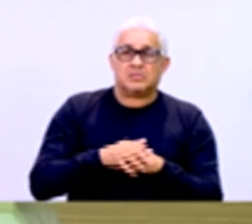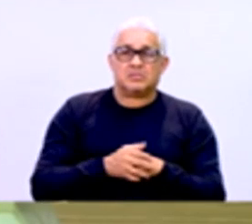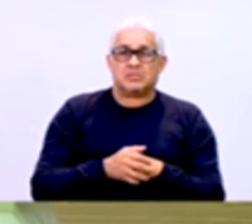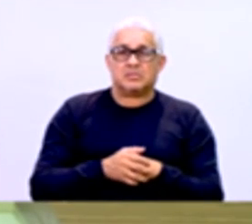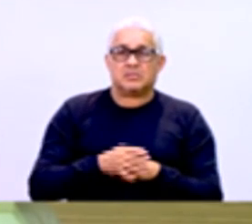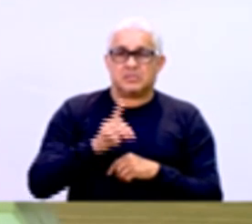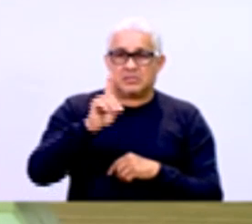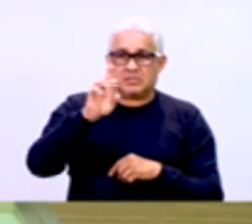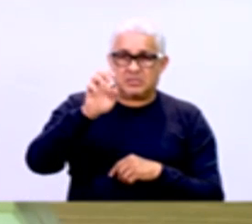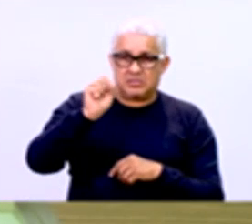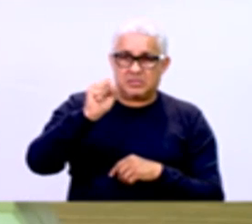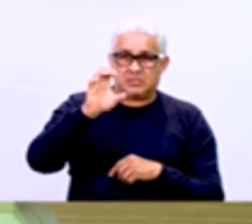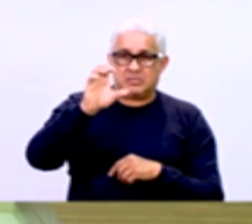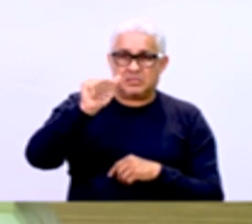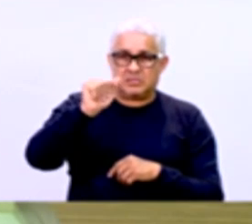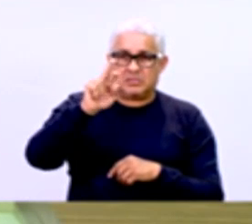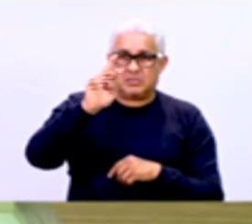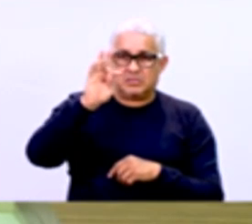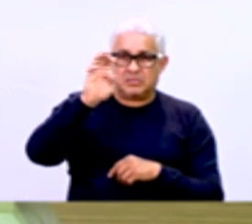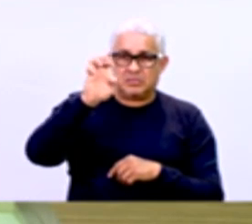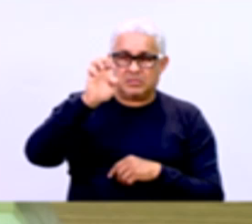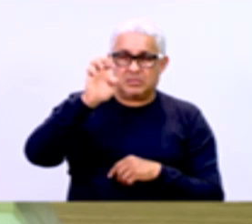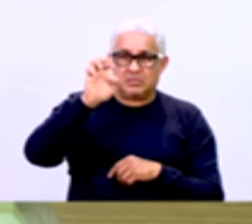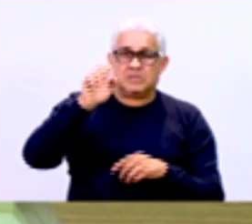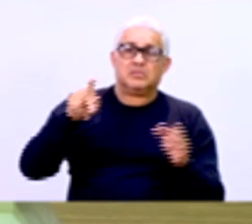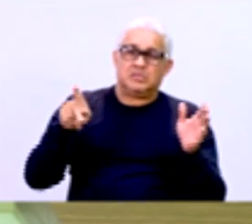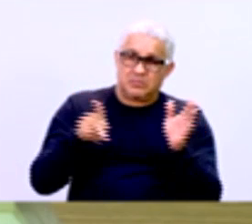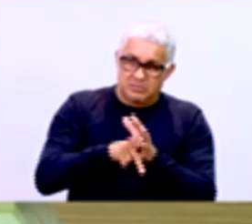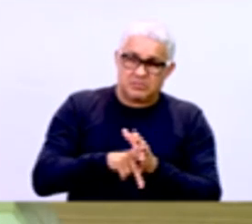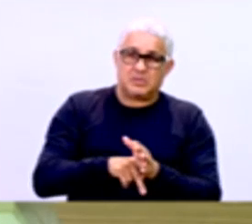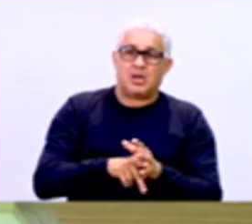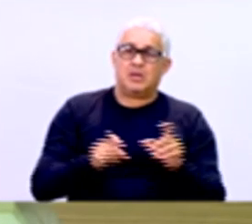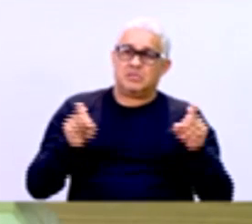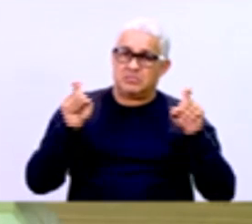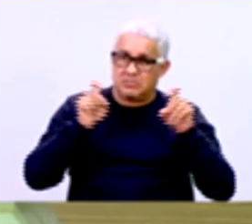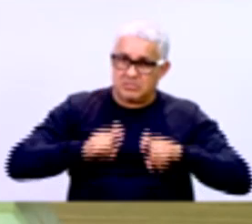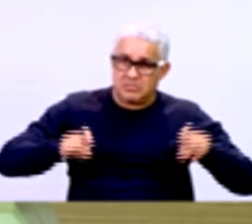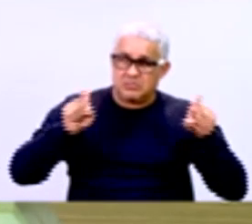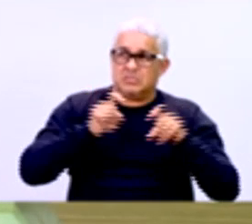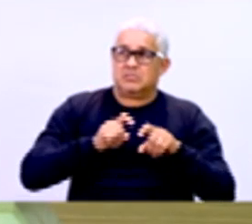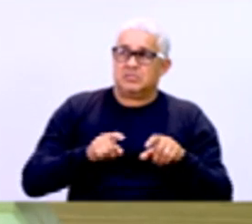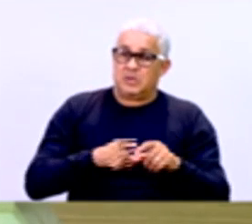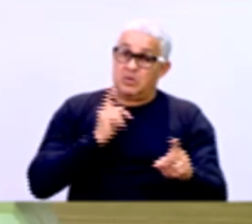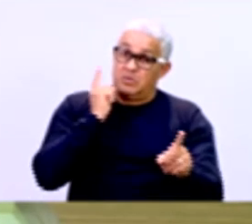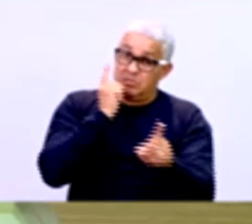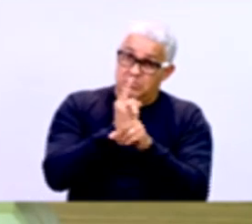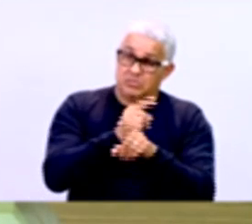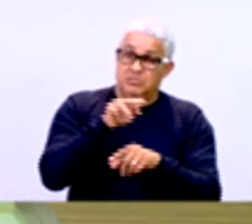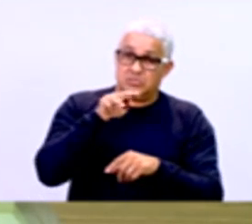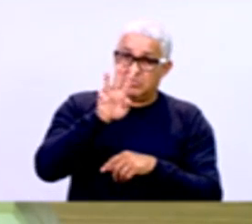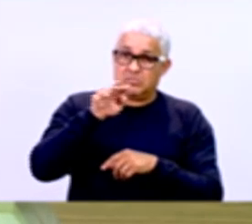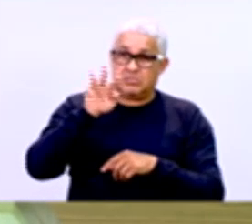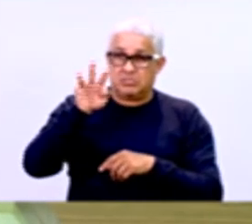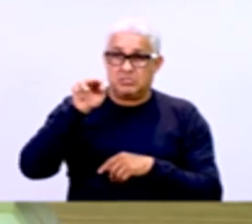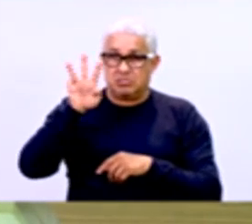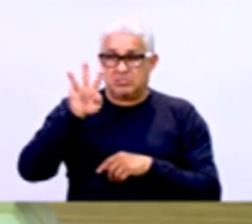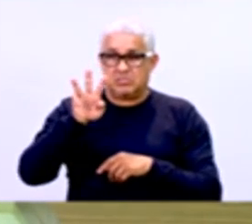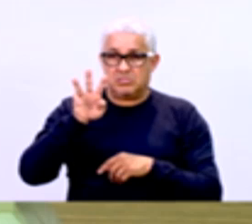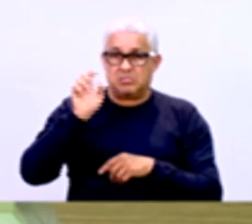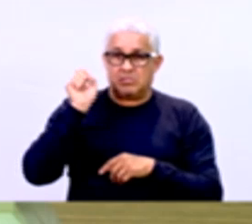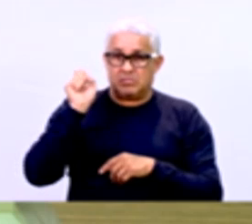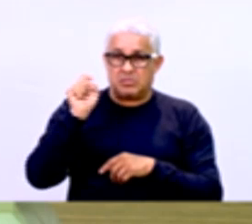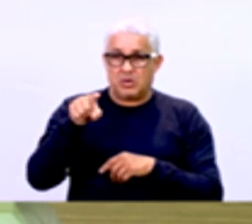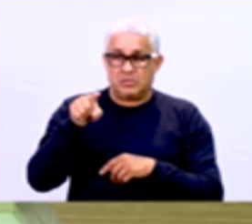o descarte de componentes eletrônicos. Eu encontrei aqui no site